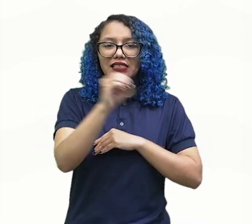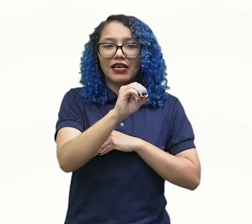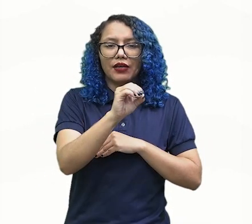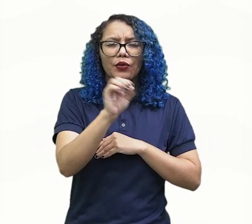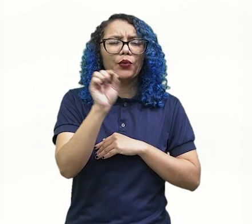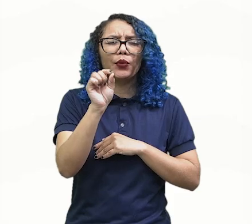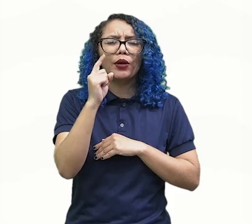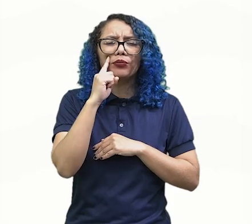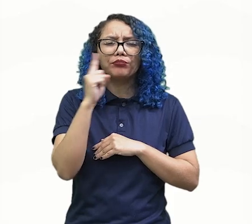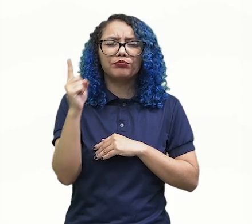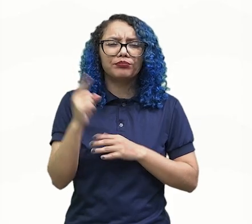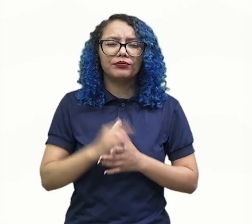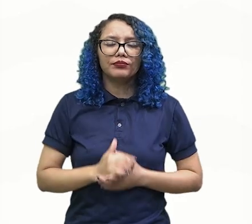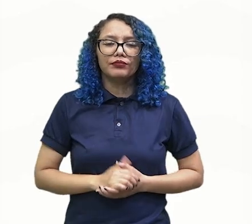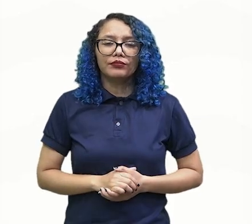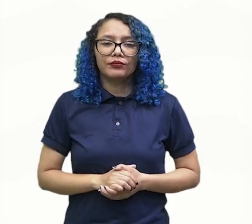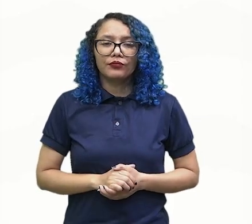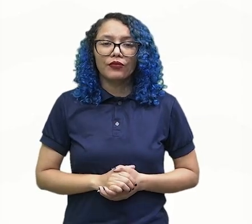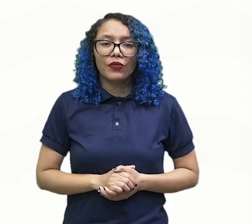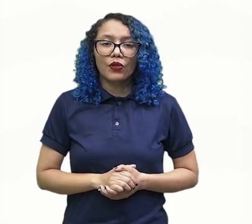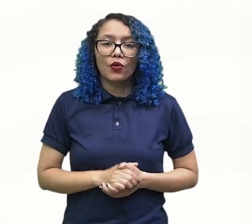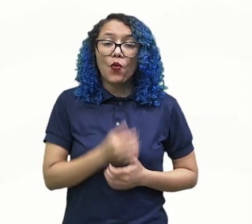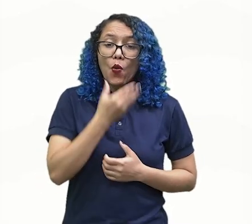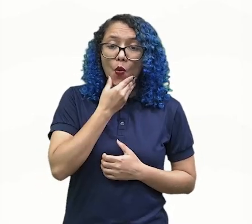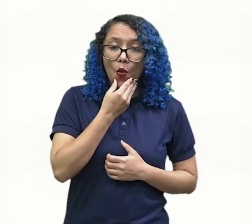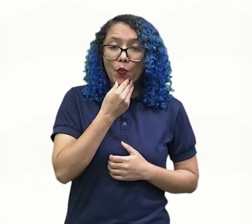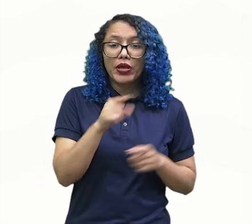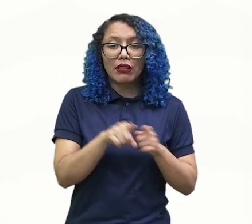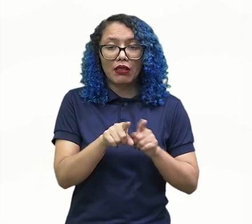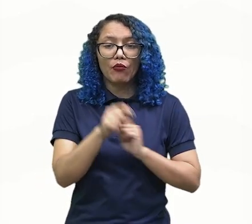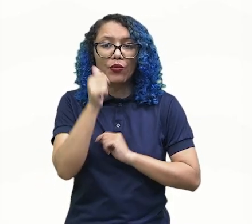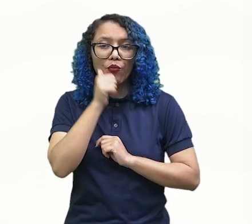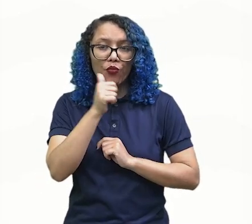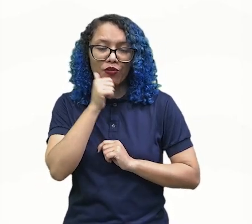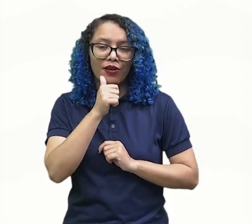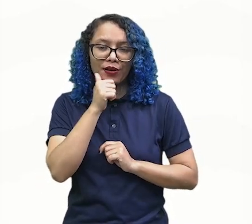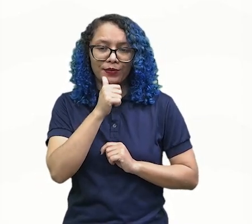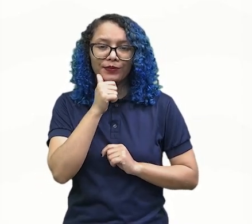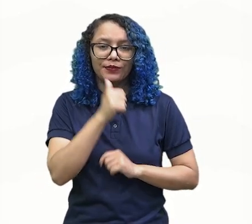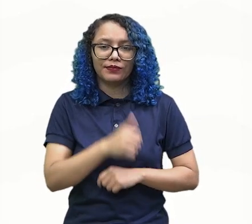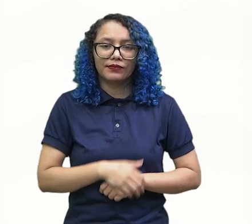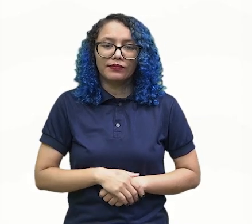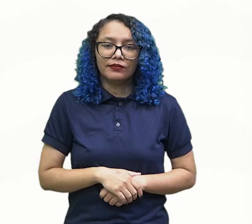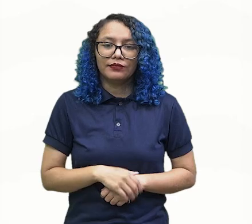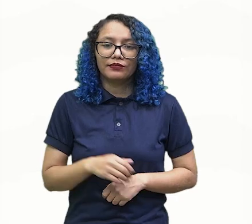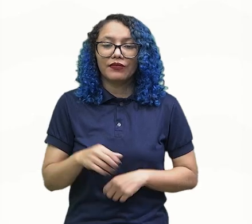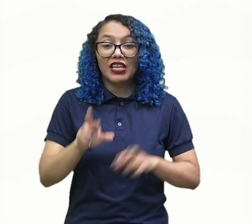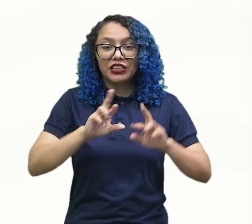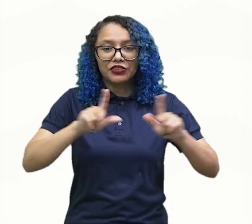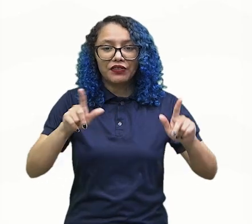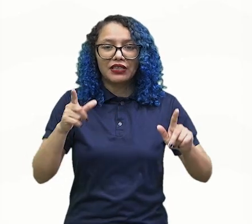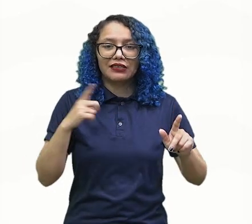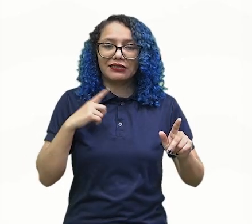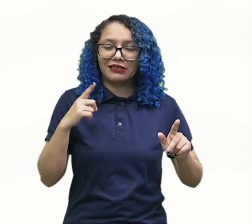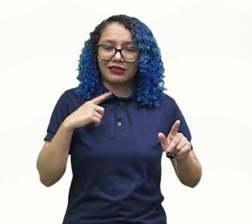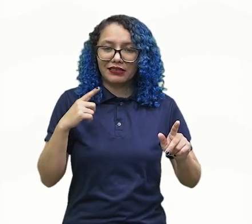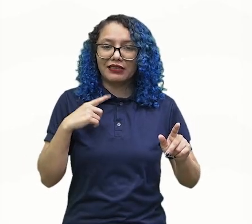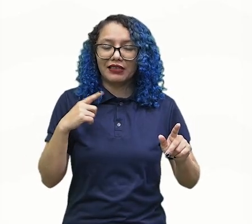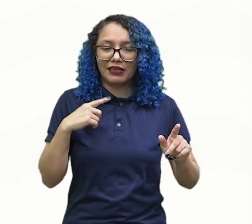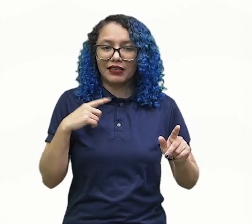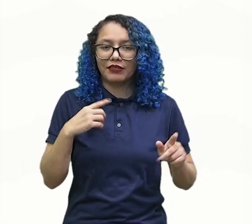mais, a gente observa, né, tanto na parte dos homens como nas de mulheres, ok? É essa a diferença